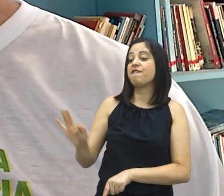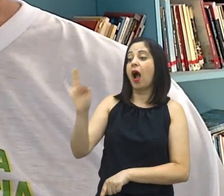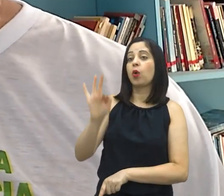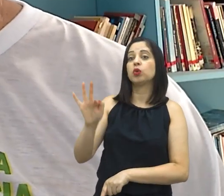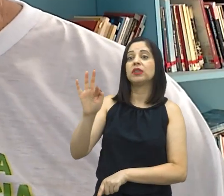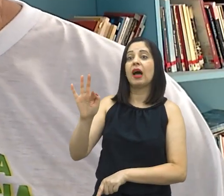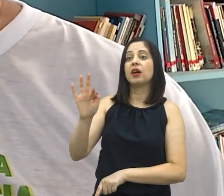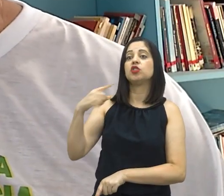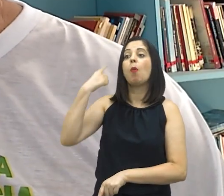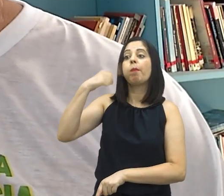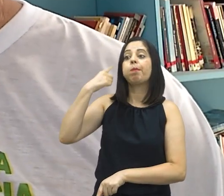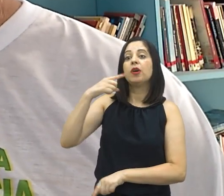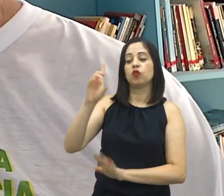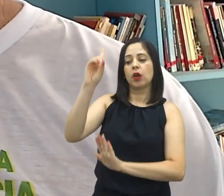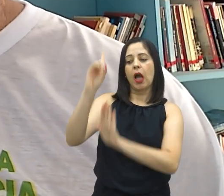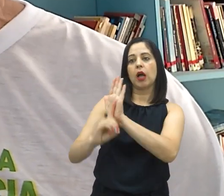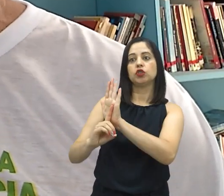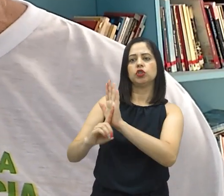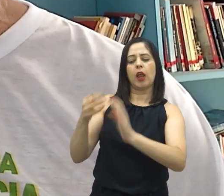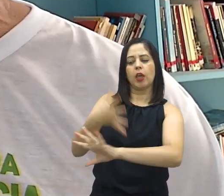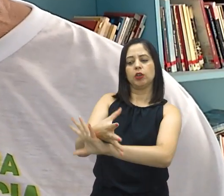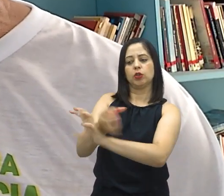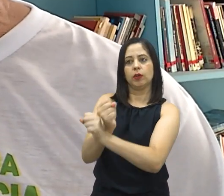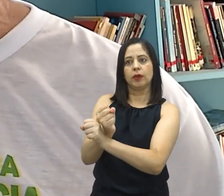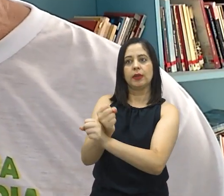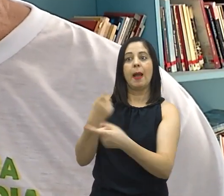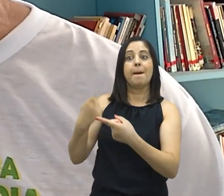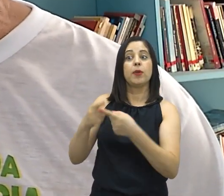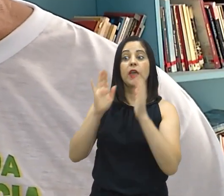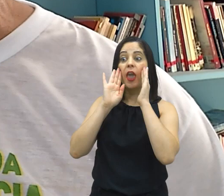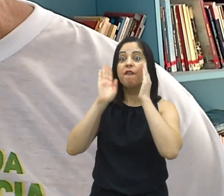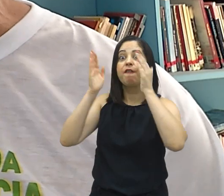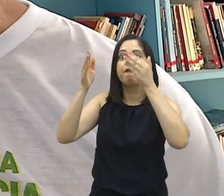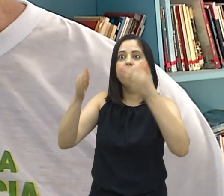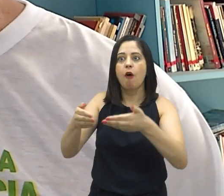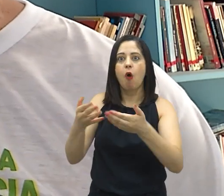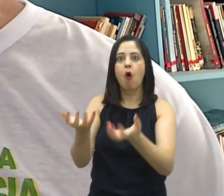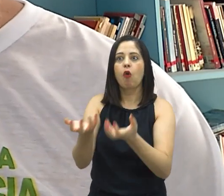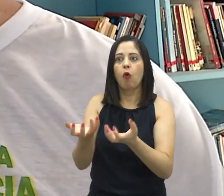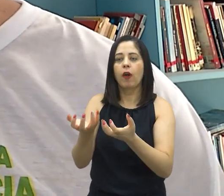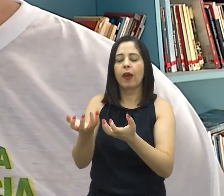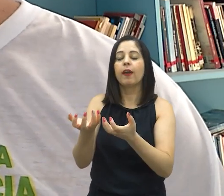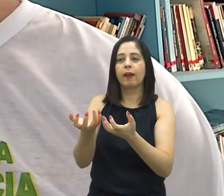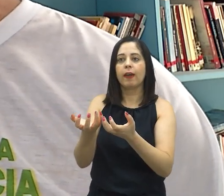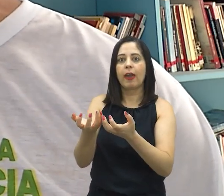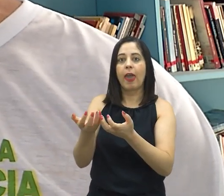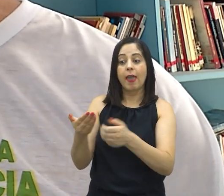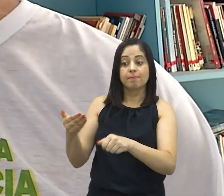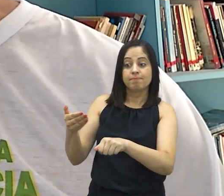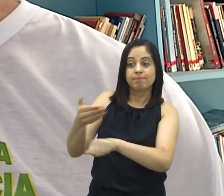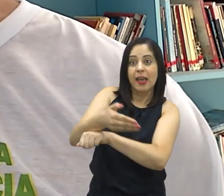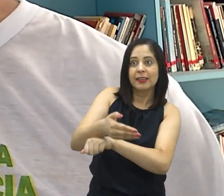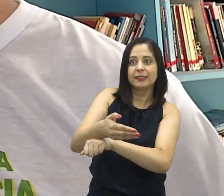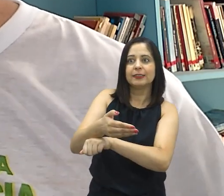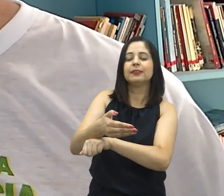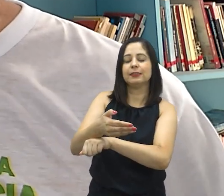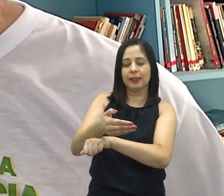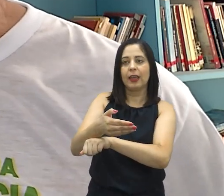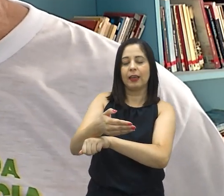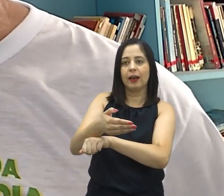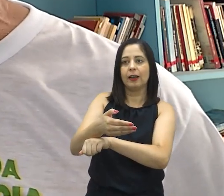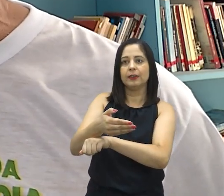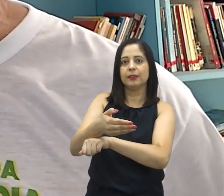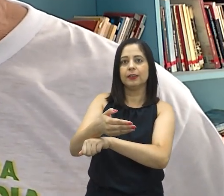mas sempre com a visão do seu plano de carreira no Estado, porque essas faculdades todas incidiam na pontuação que eles tinham